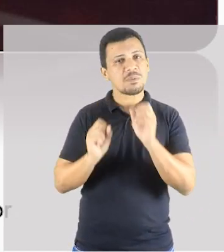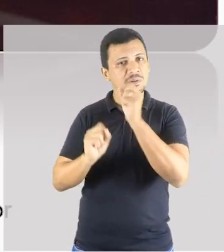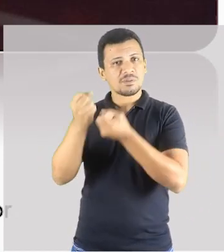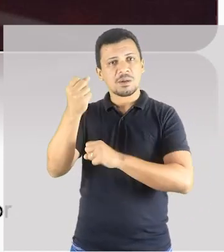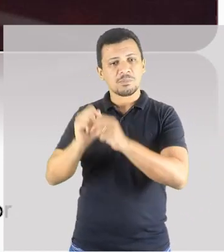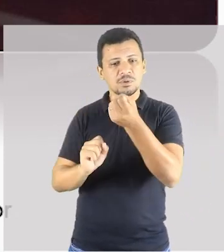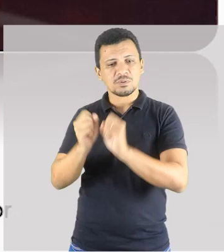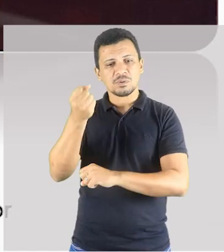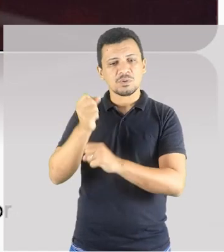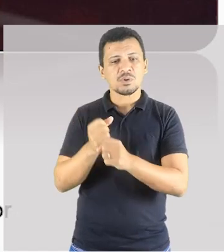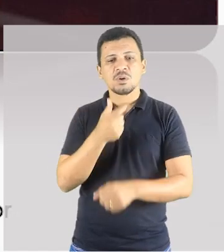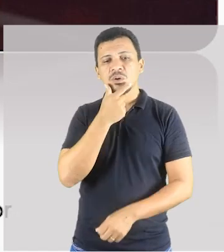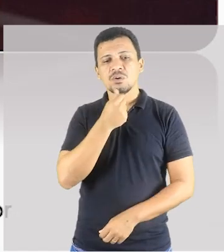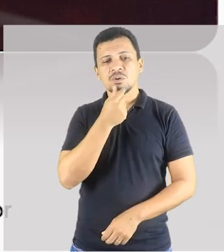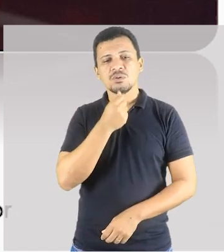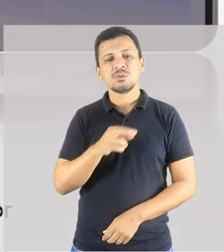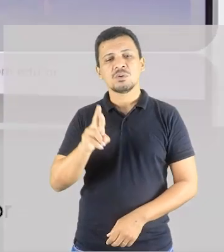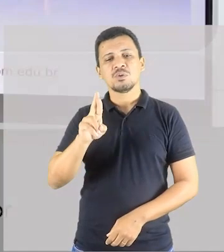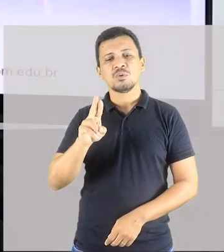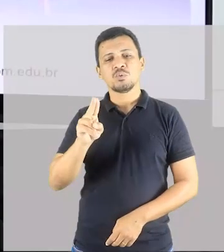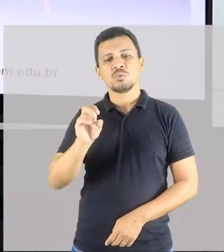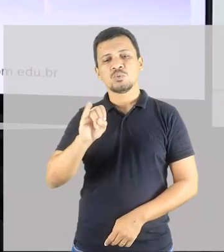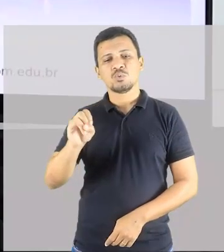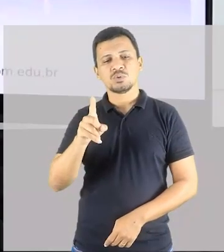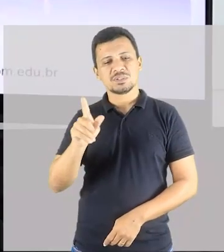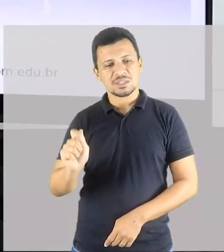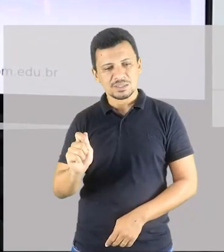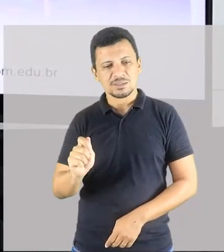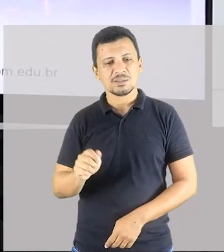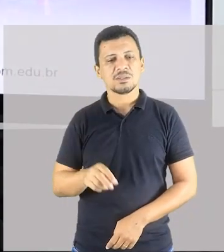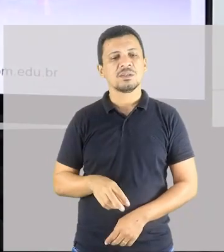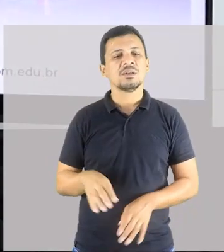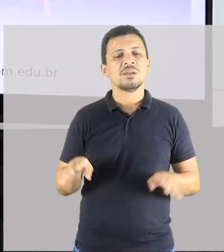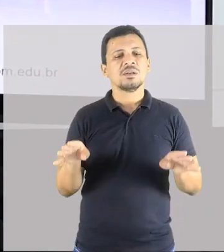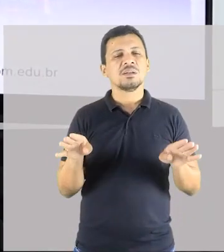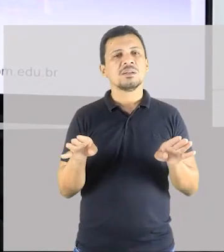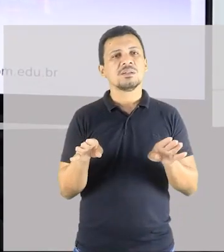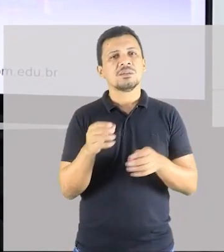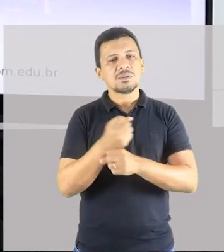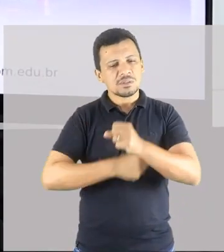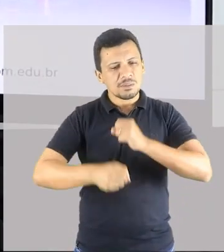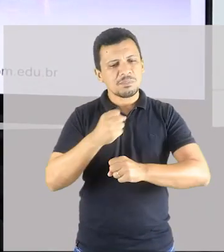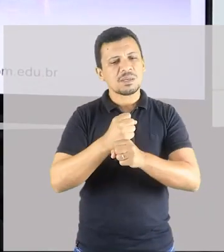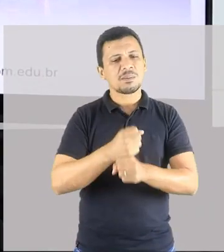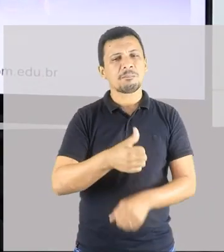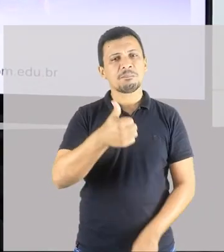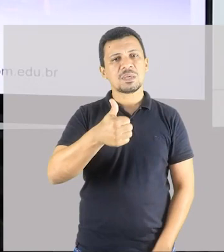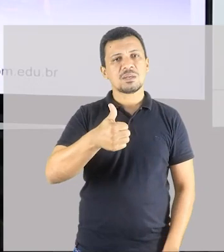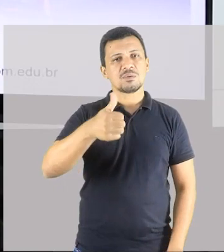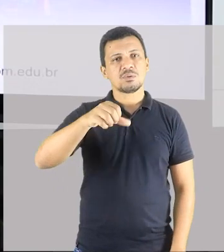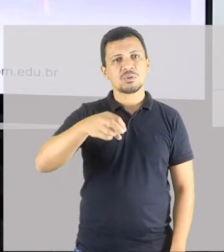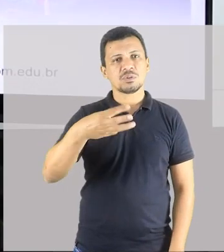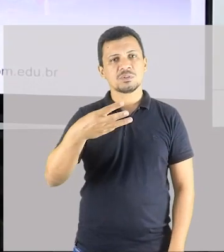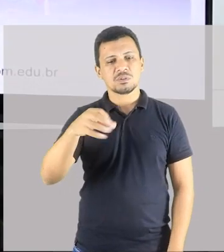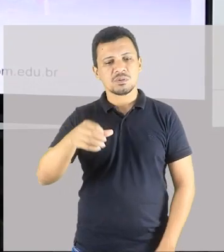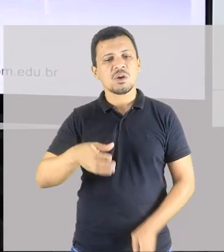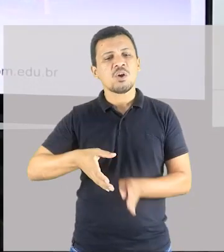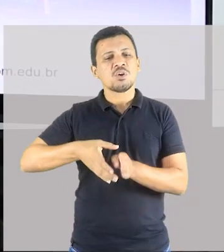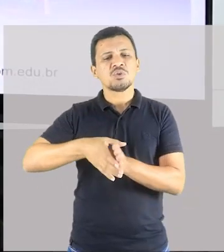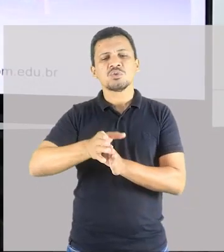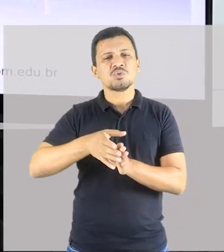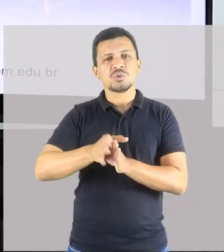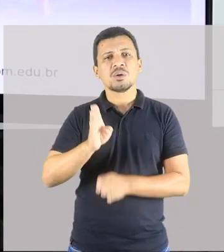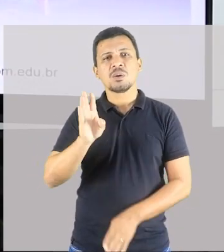por Ruzicka e Weinstein, tá? Em 1939, Bohr ele sugeriu que os